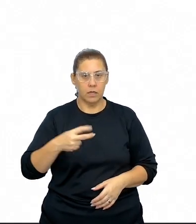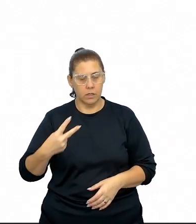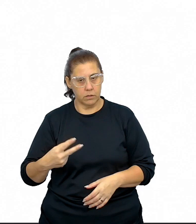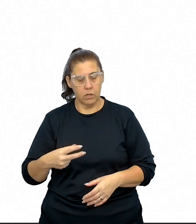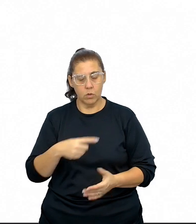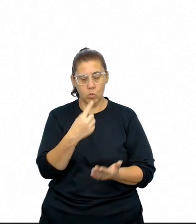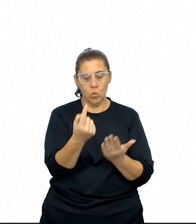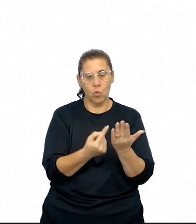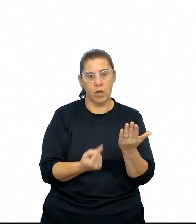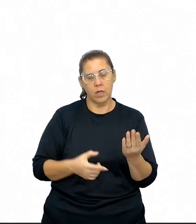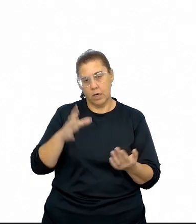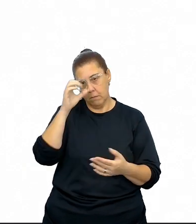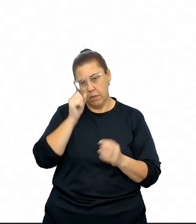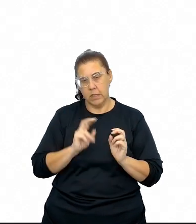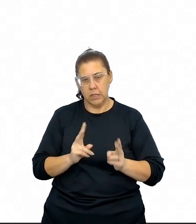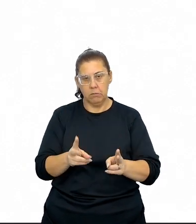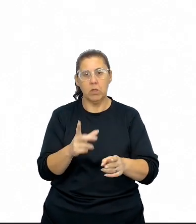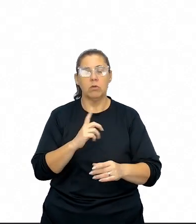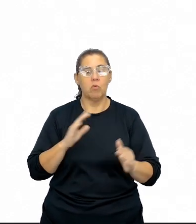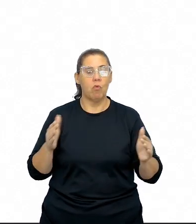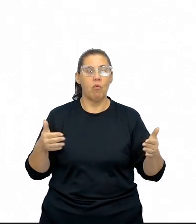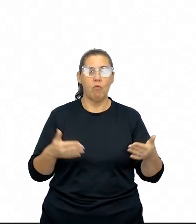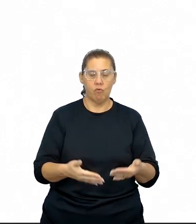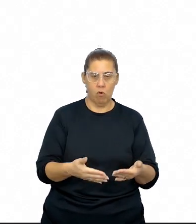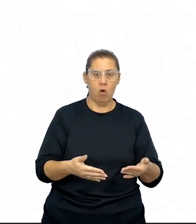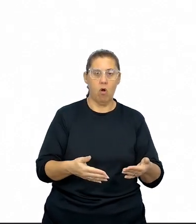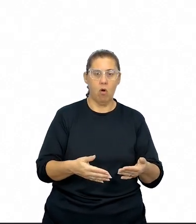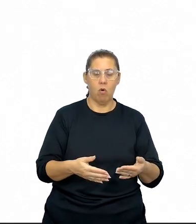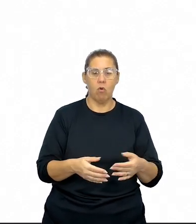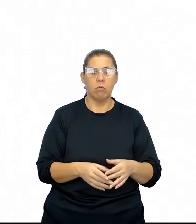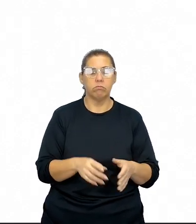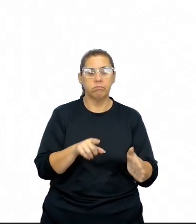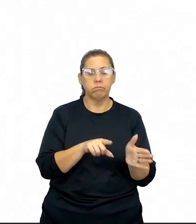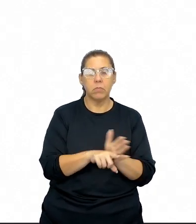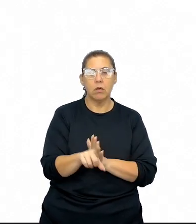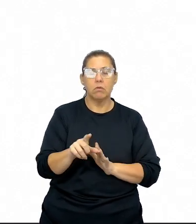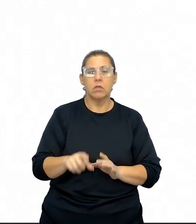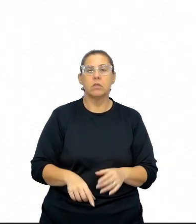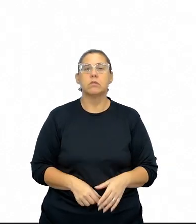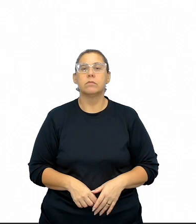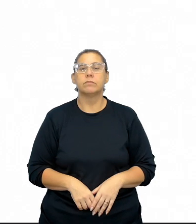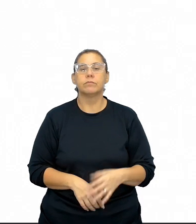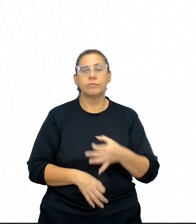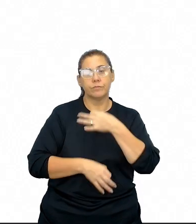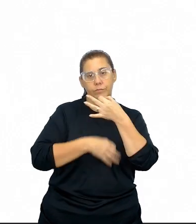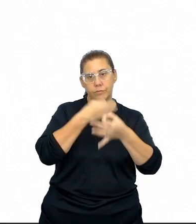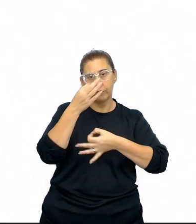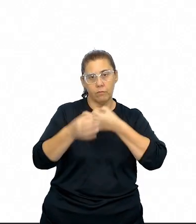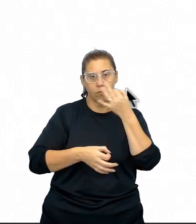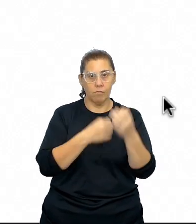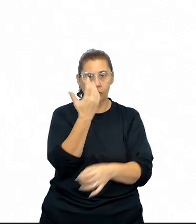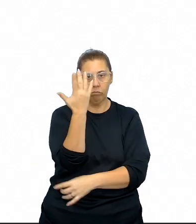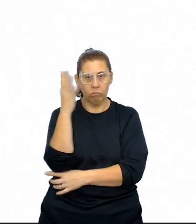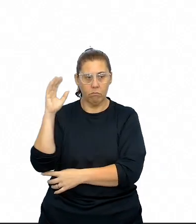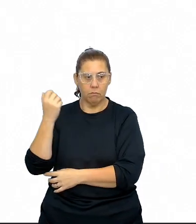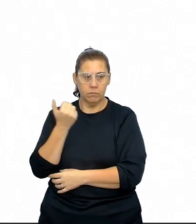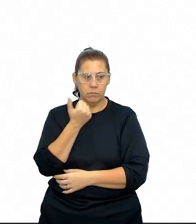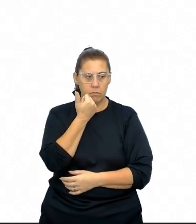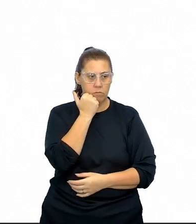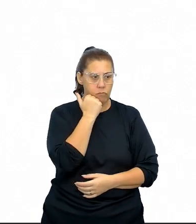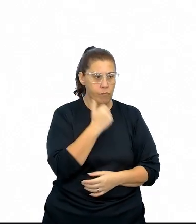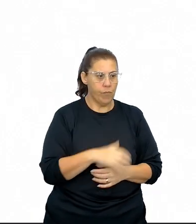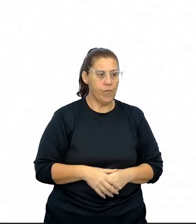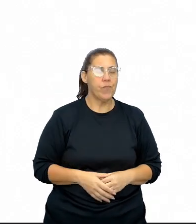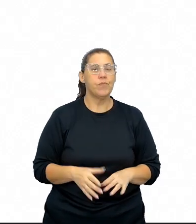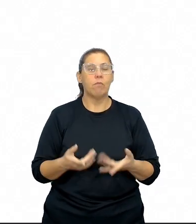Aprender Sempre, tendo como foco a abordagem sobre a argumentação no ensino de ciências da natureza. Né? Então,